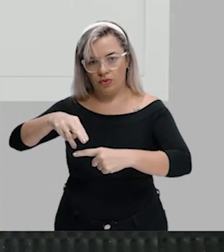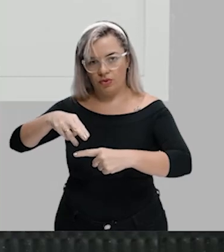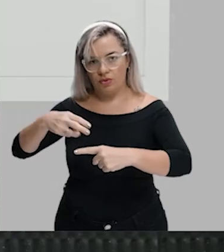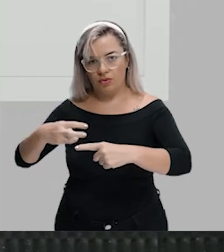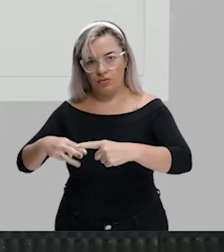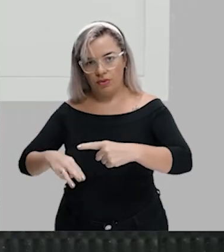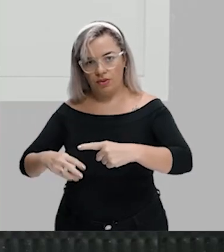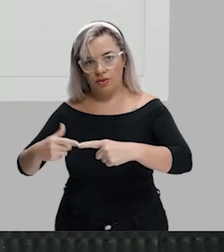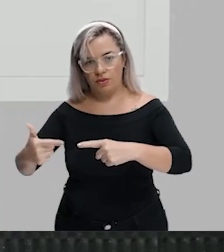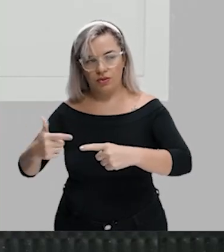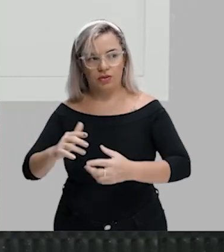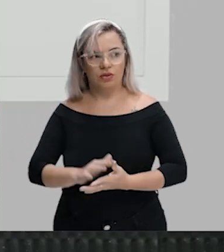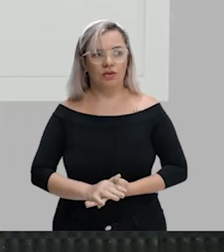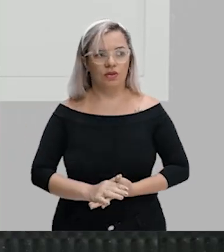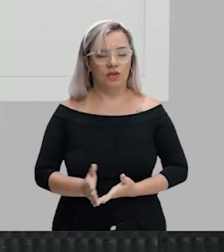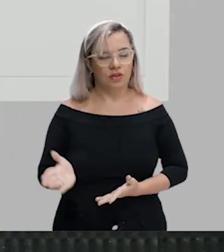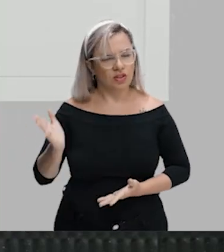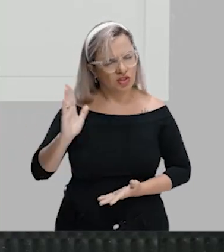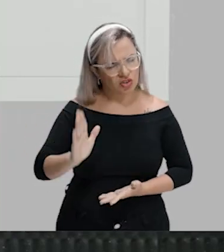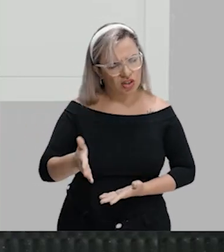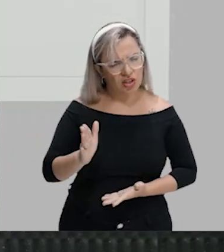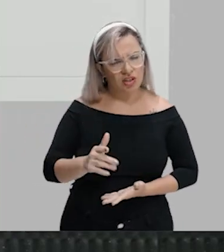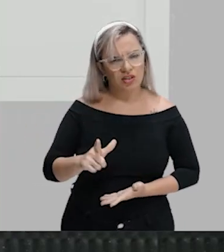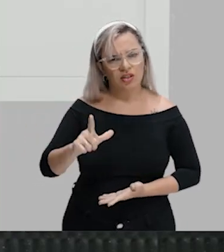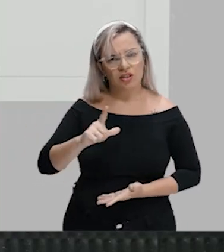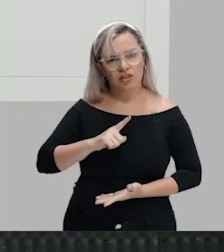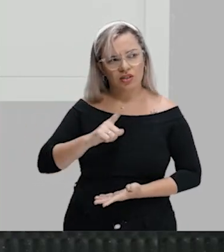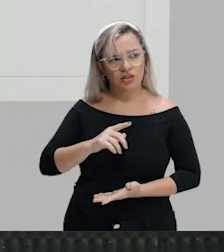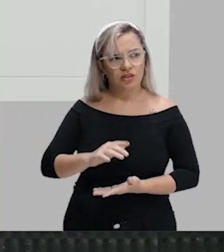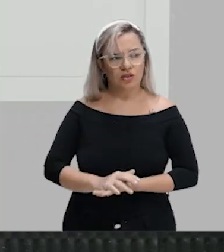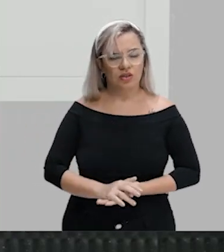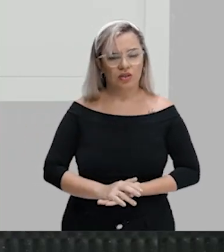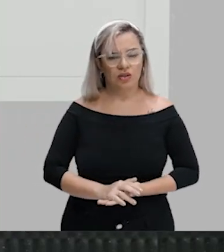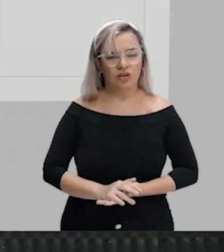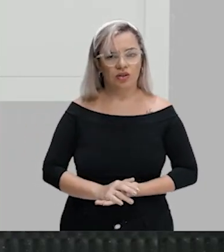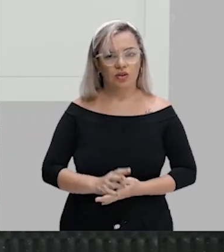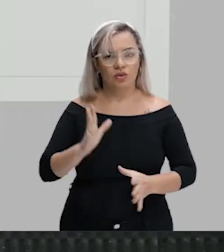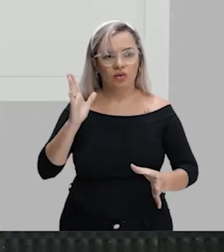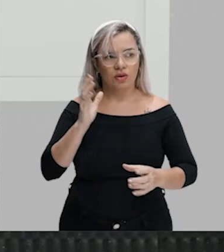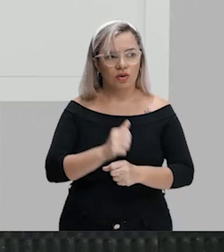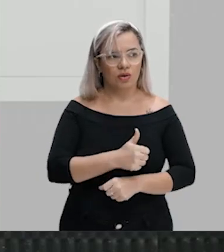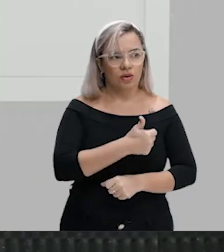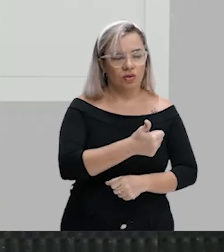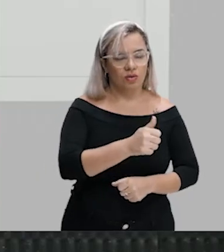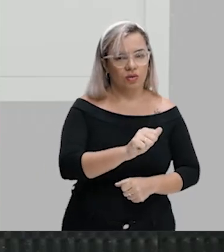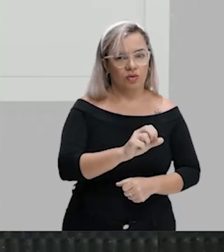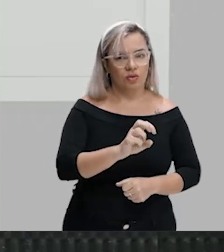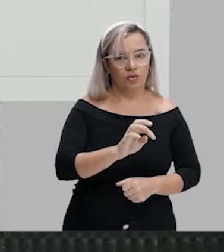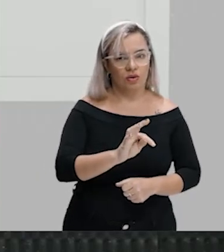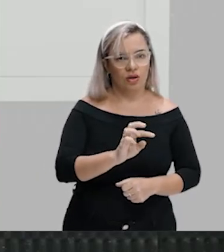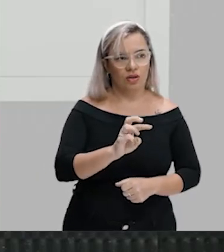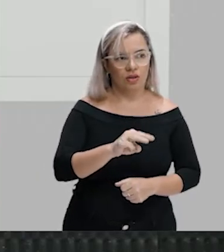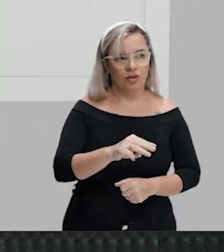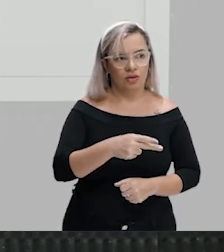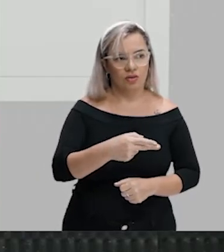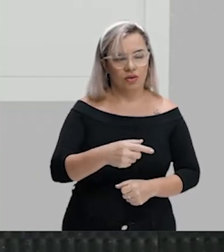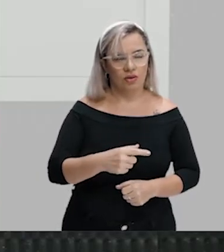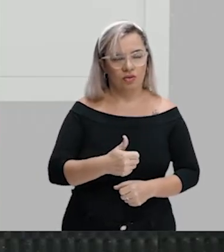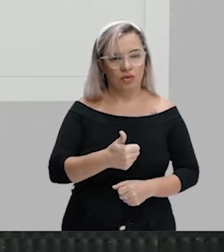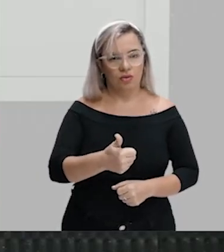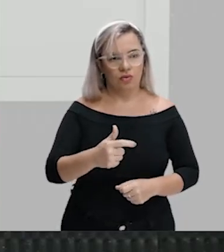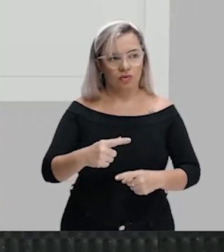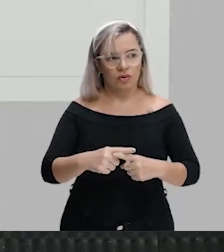direta, Ele já disse que 1 atm é igual a 1 vezes 10 a quinta. Então, basta multiplicar por 2, como